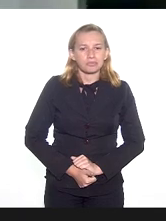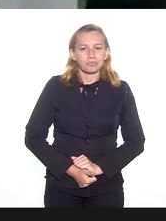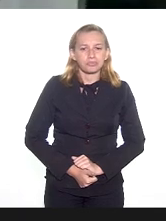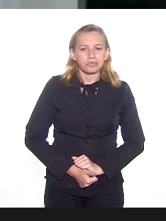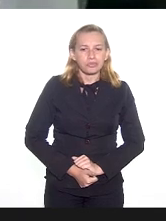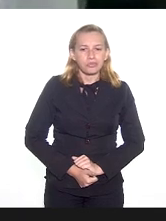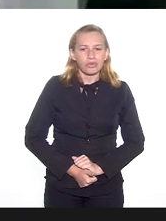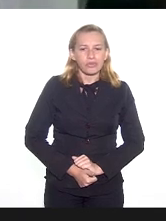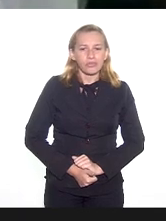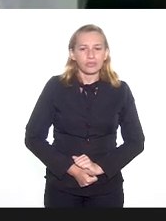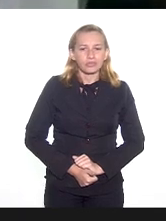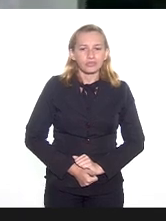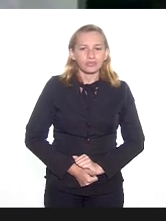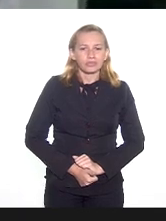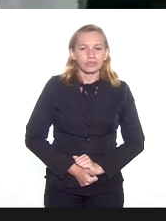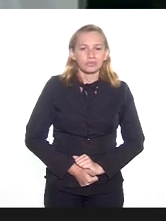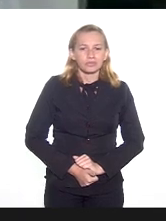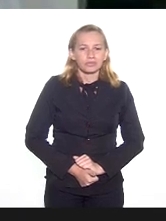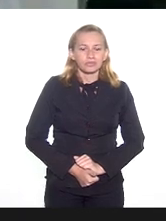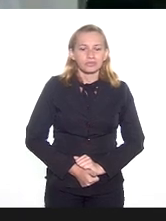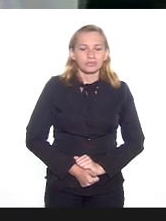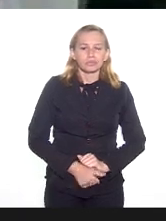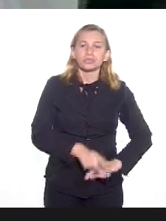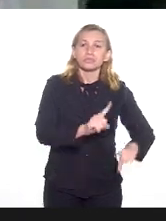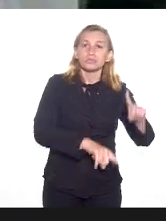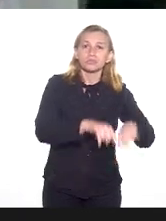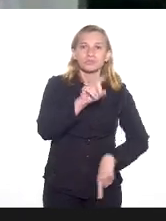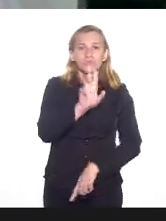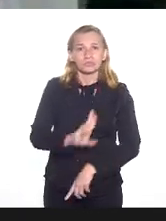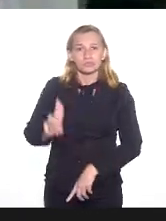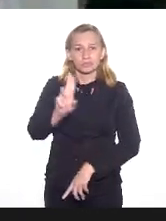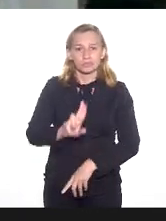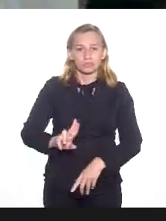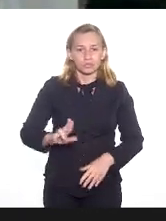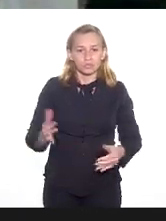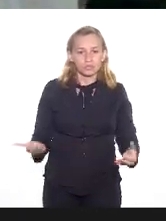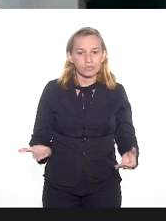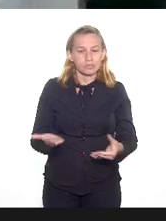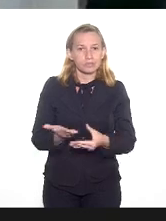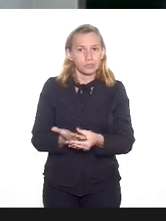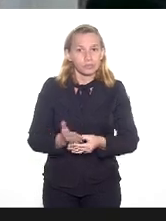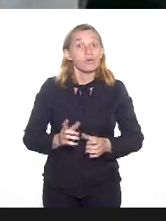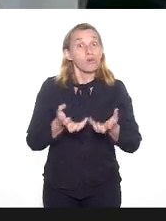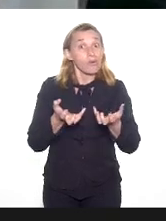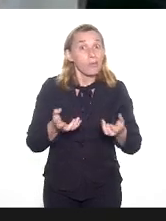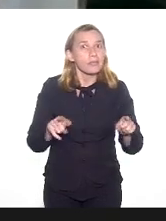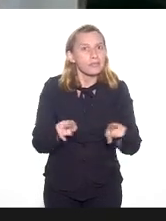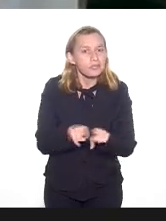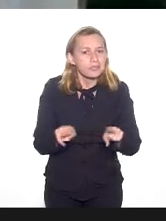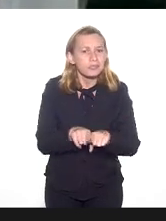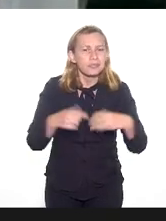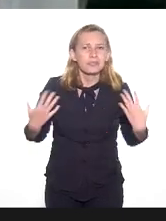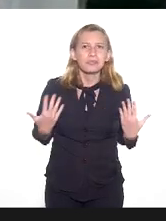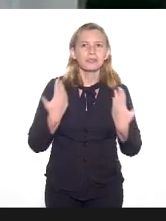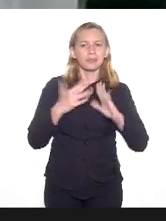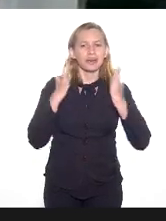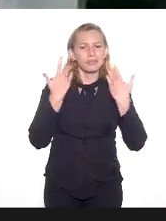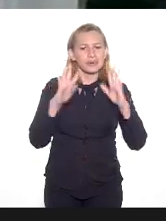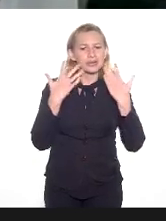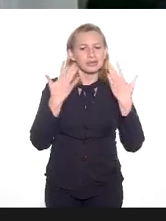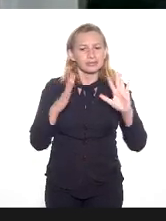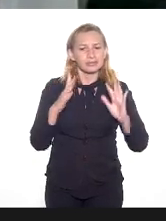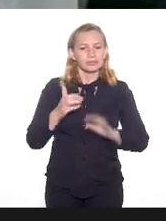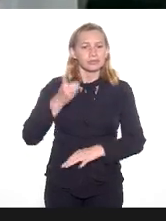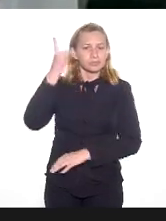foram objetos exatamente dessa comissão parlamentar de inquérito. E quero também parabenizar o